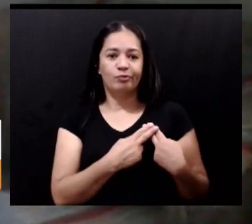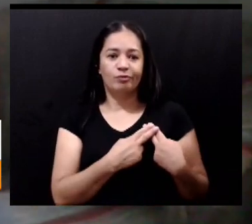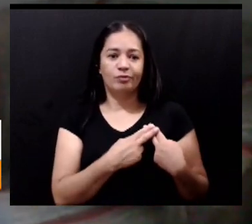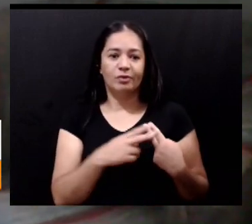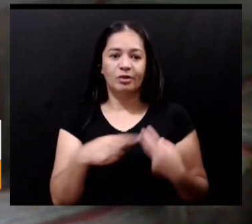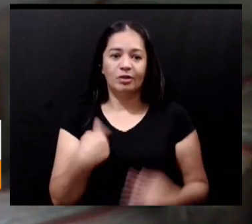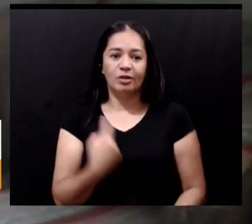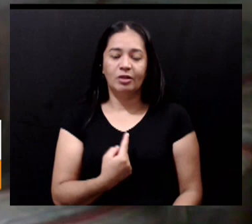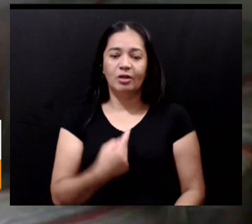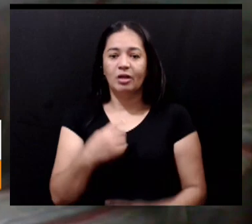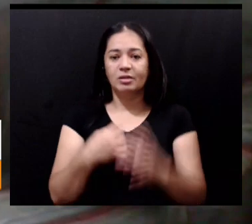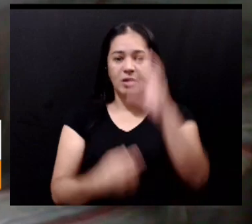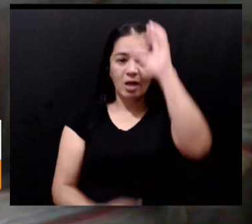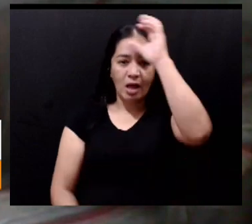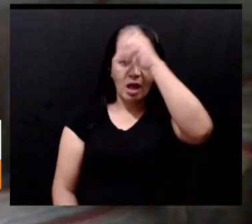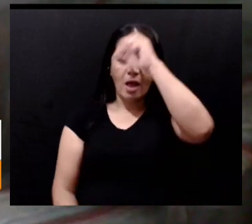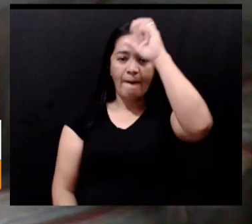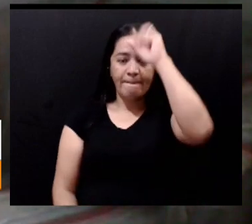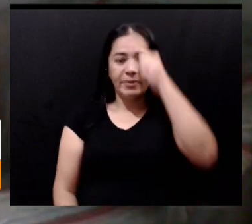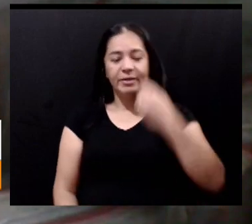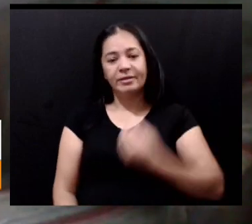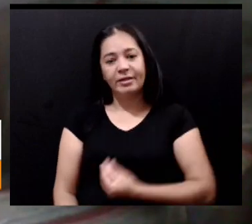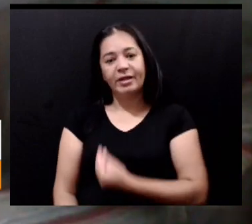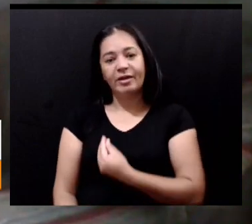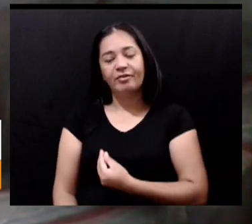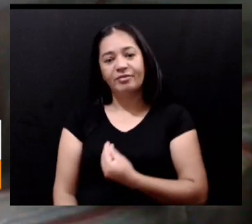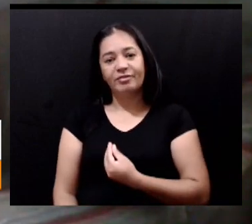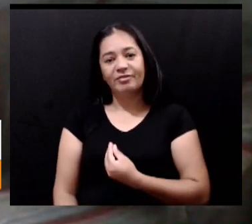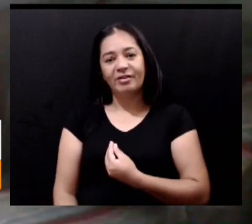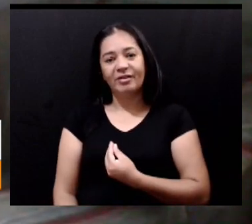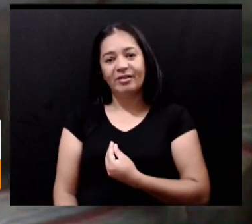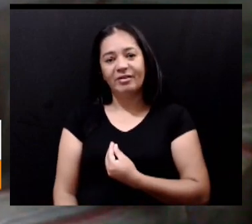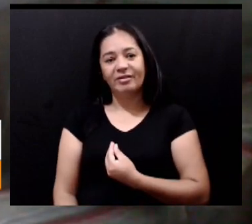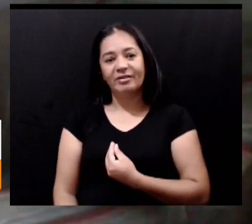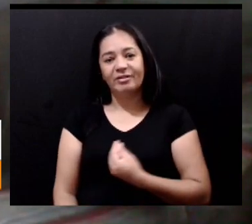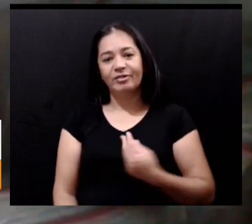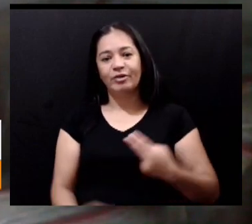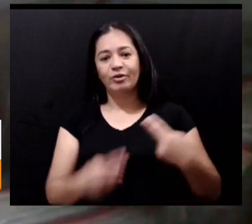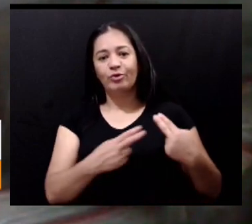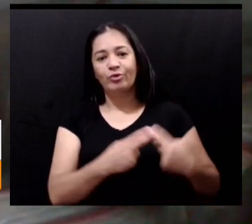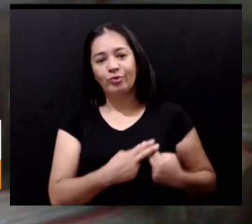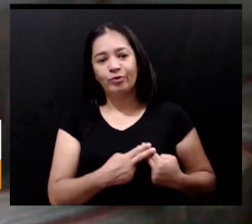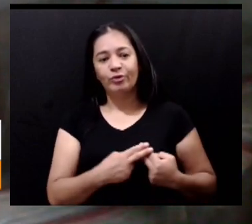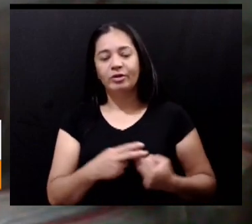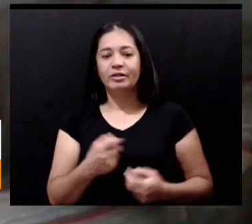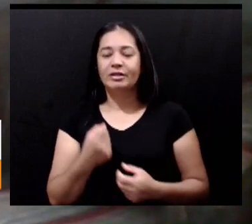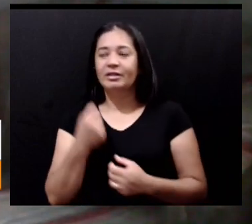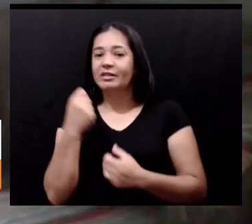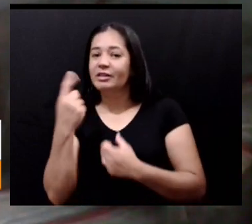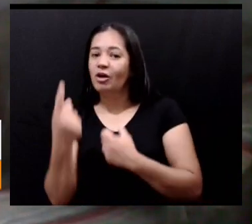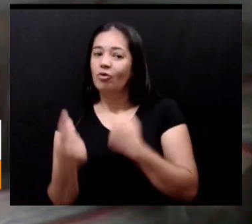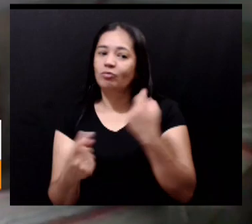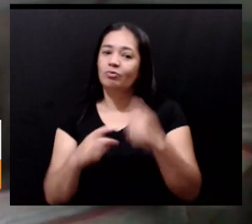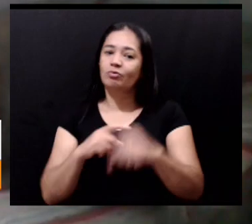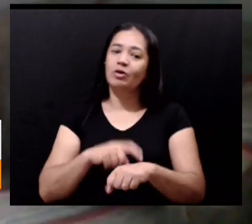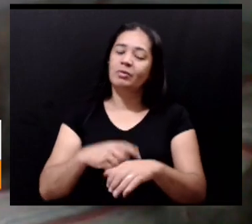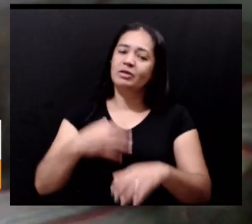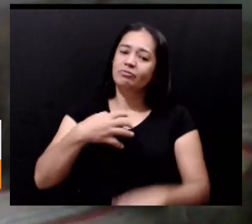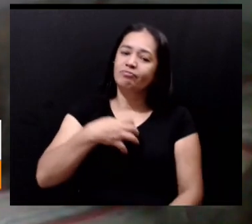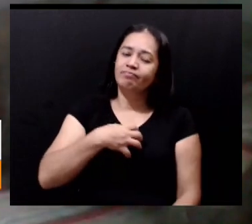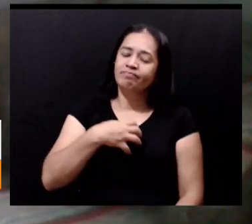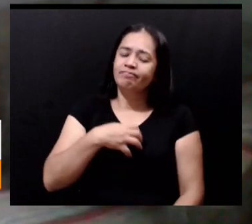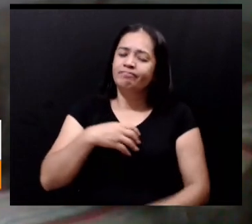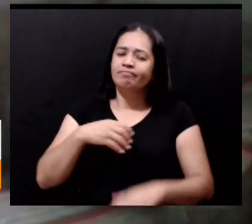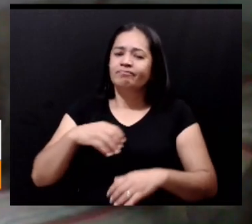a lidar com a ausência. E em alguns momentos essa ausência dói mais, em alguns momentos ela dói